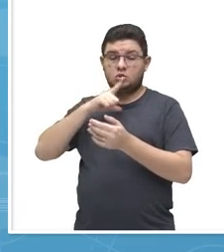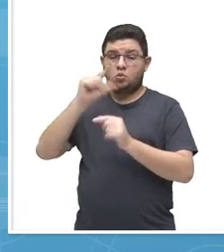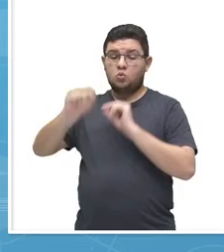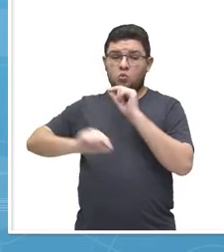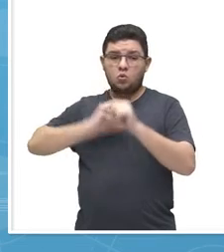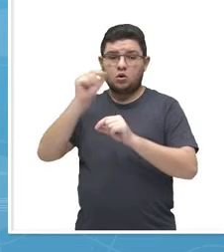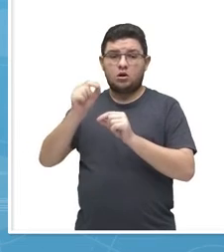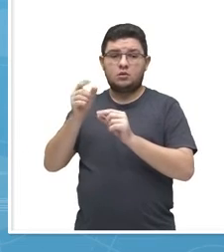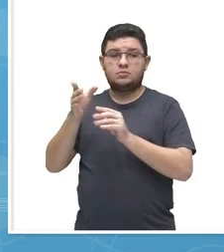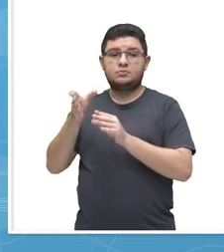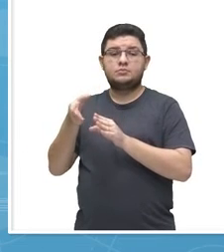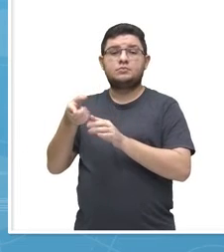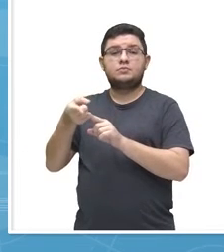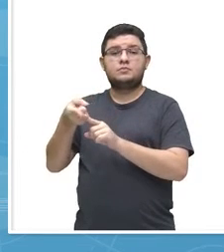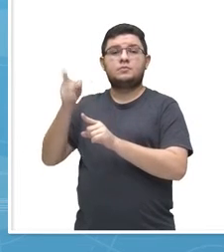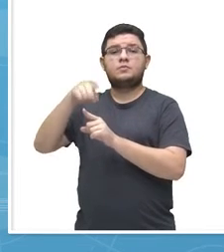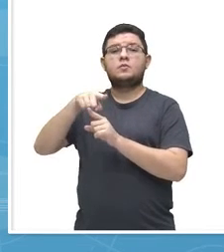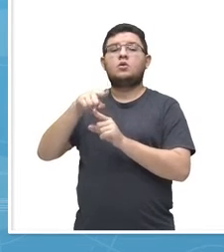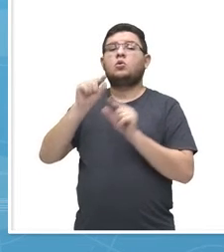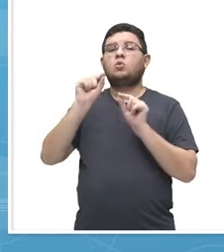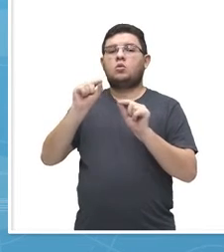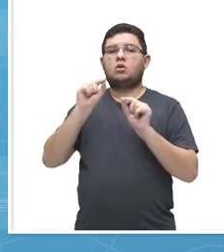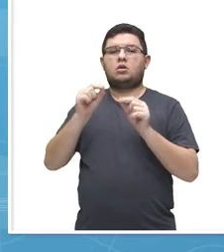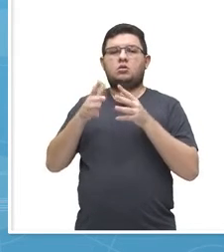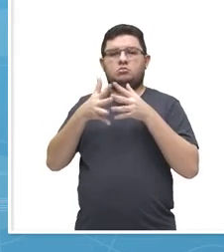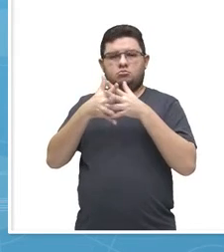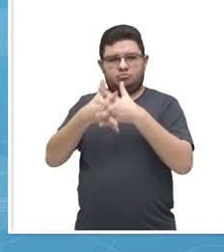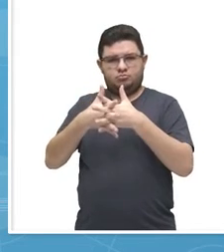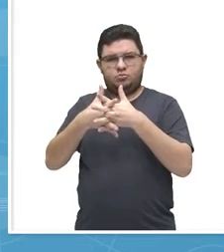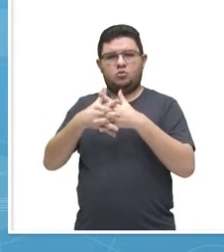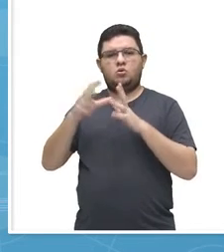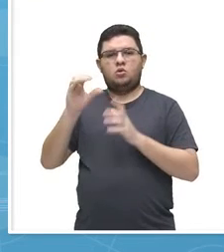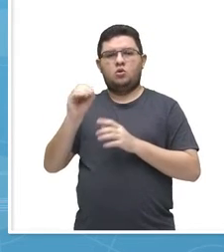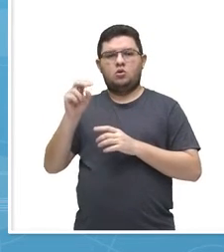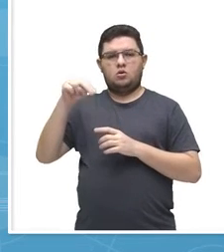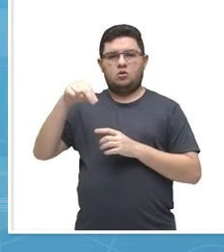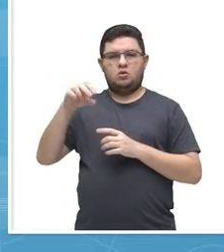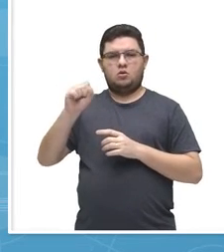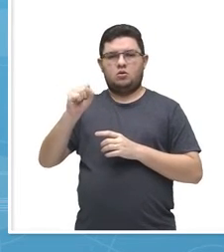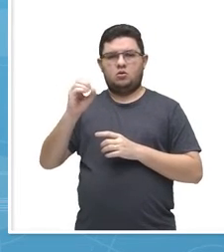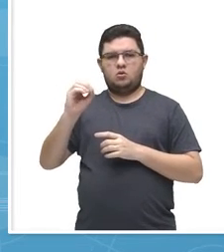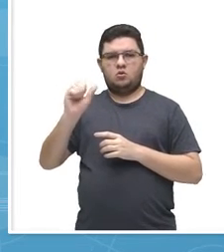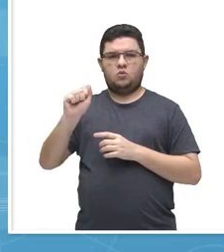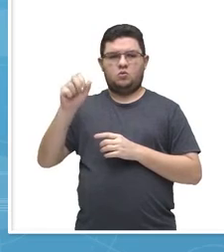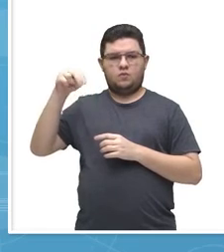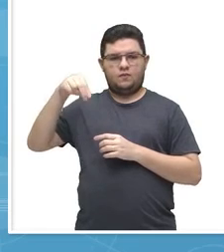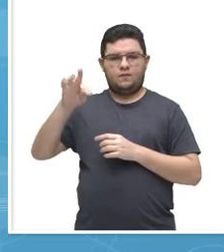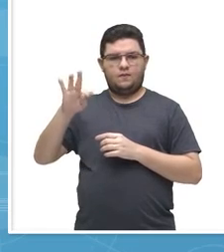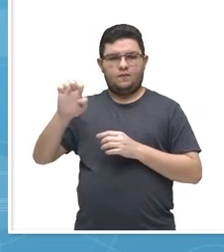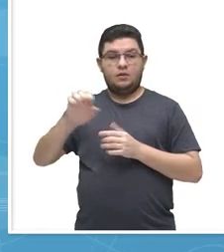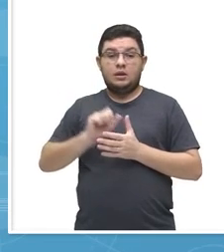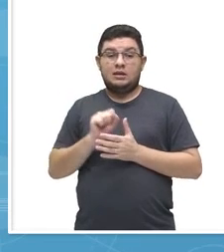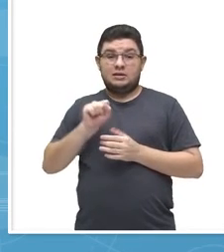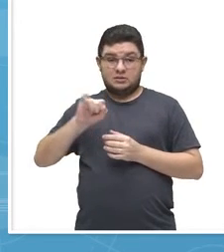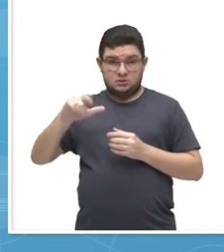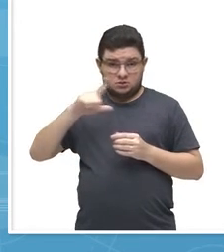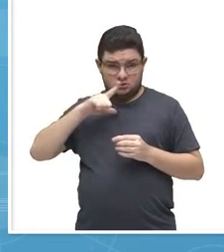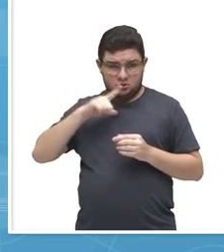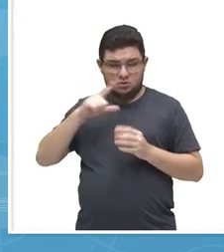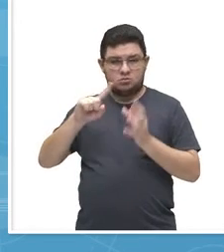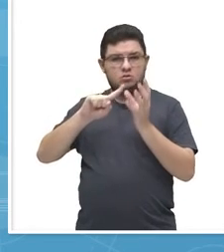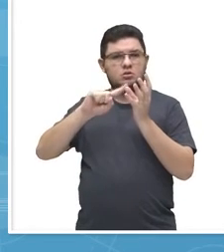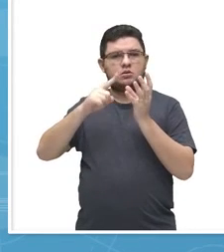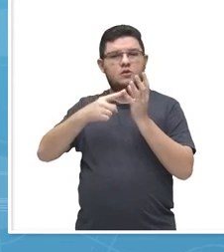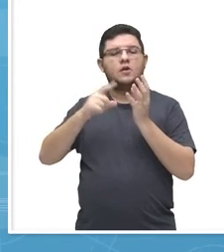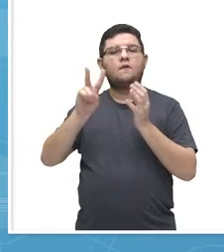Exceção, quando houver uma vogal antes do Y, aí você não vai utilizar essa regra do IES. Olha aqui o play, ó. Play